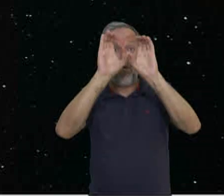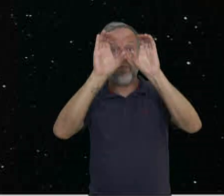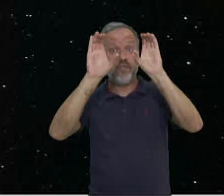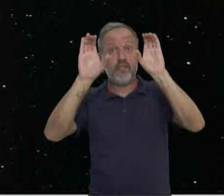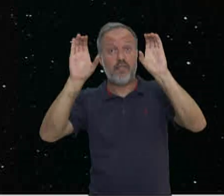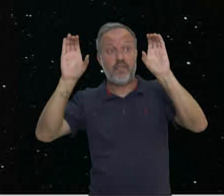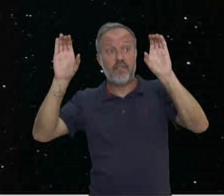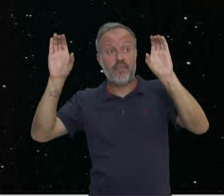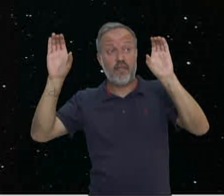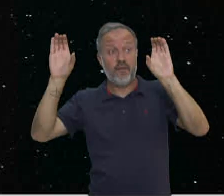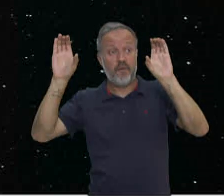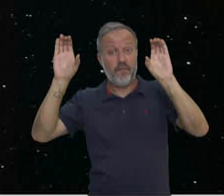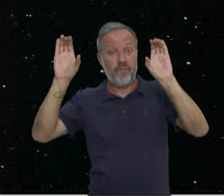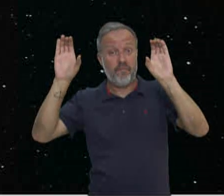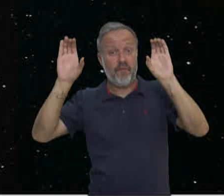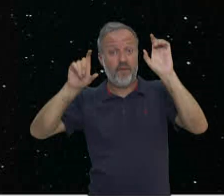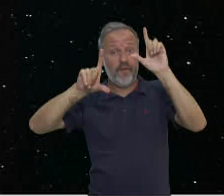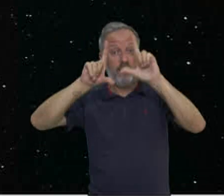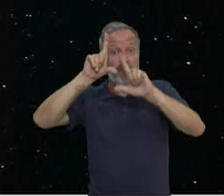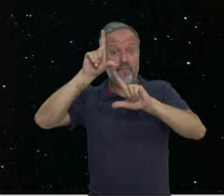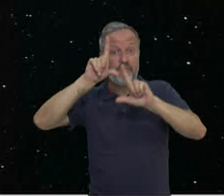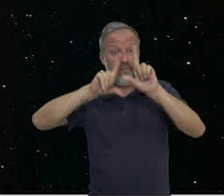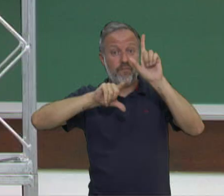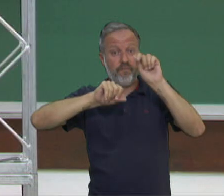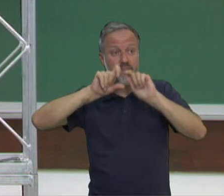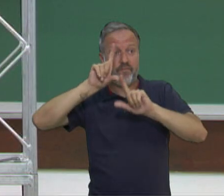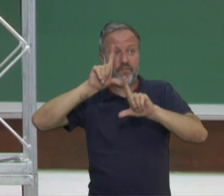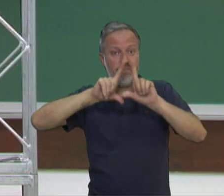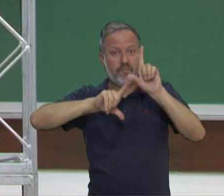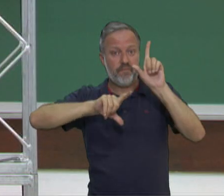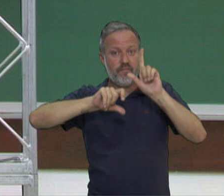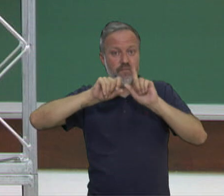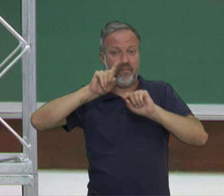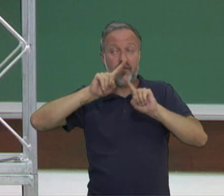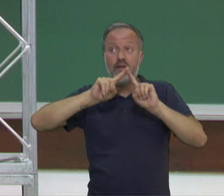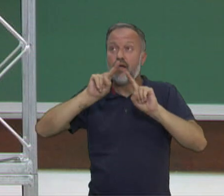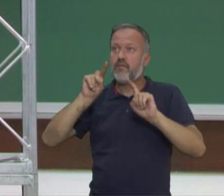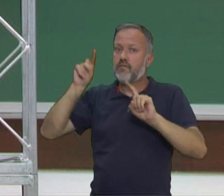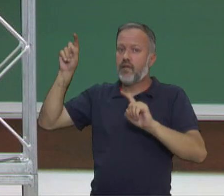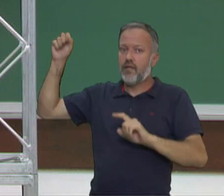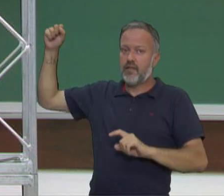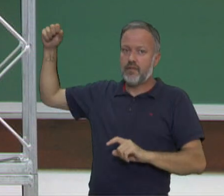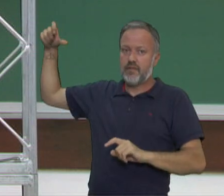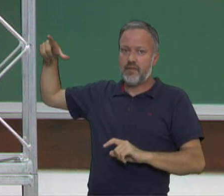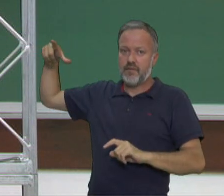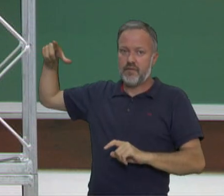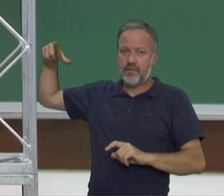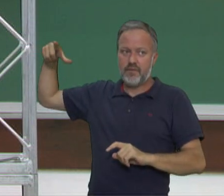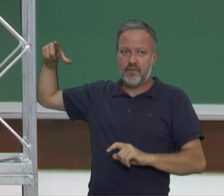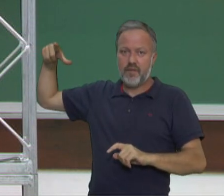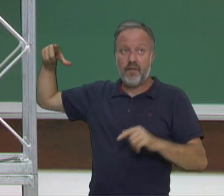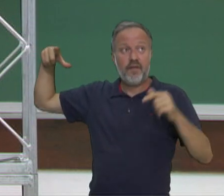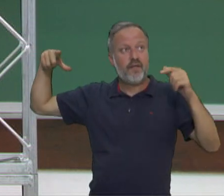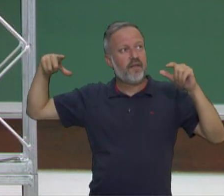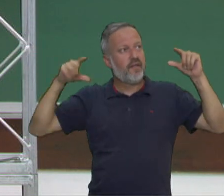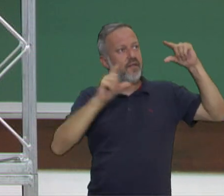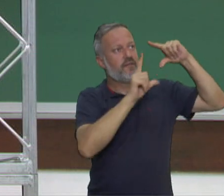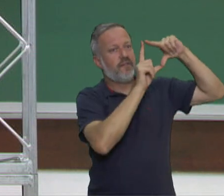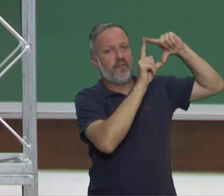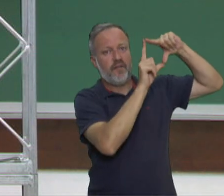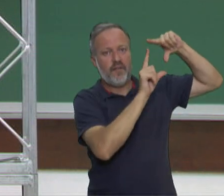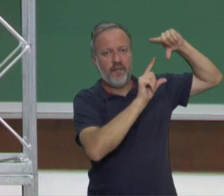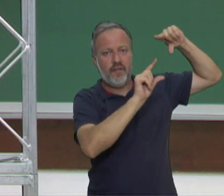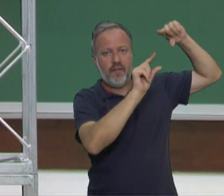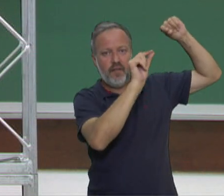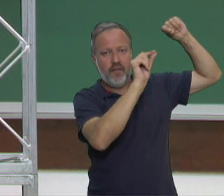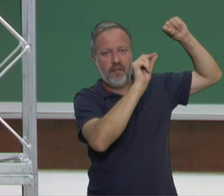mais brilhante. Veja, não é o ponto mais brilhante. O ponto mais brilhante do céu é o Sol. No céu noturno, o ponto mais brilhante é a Lua. Depois da